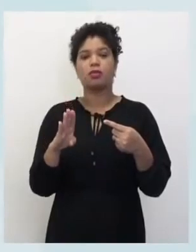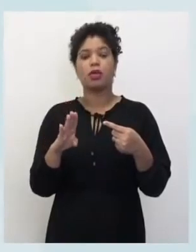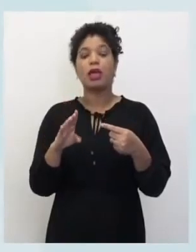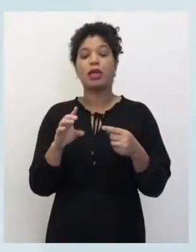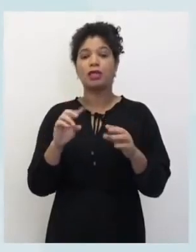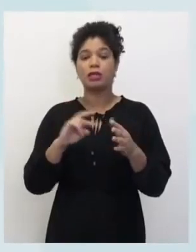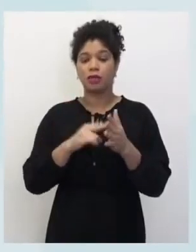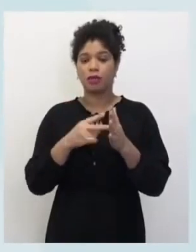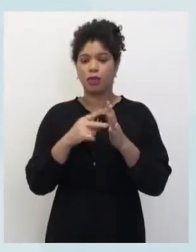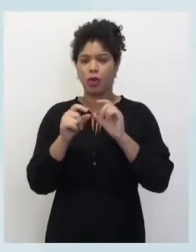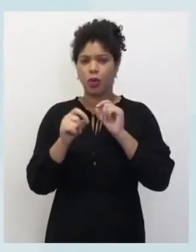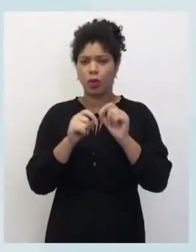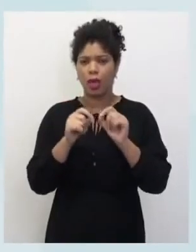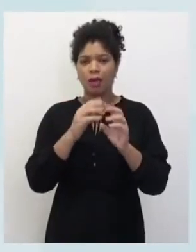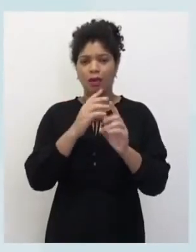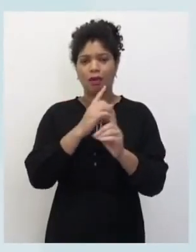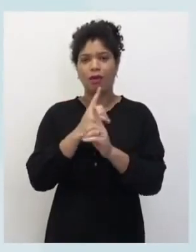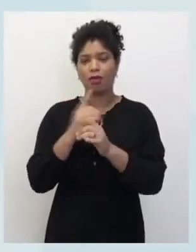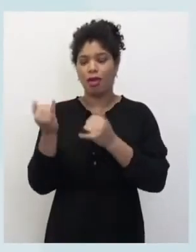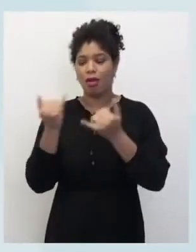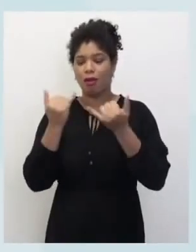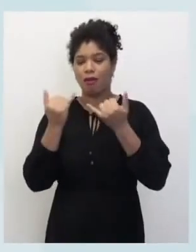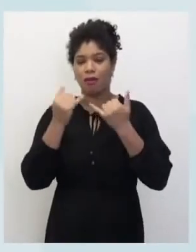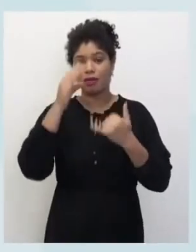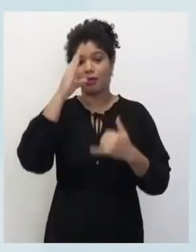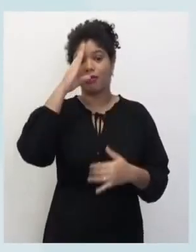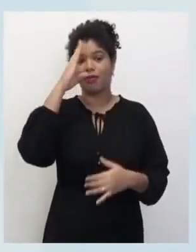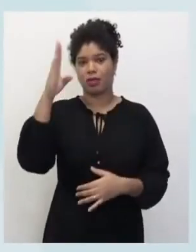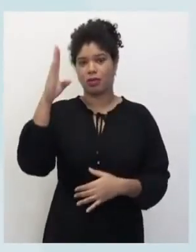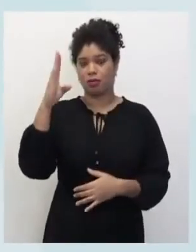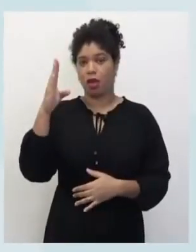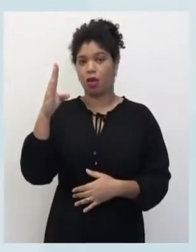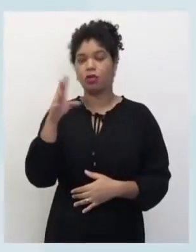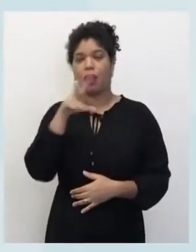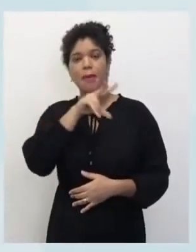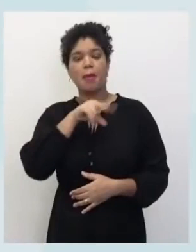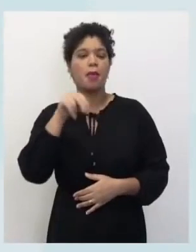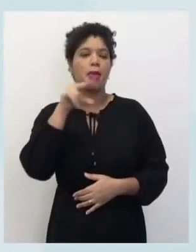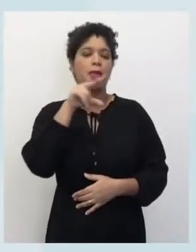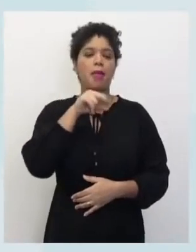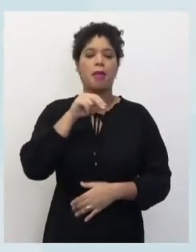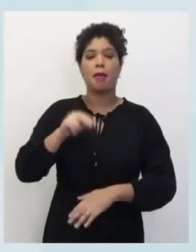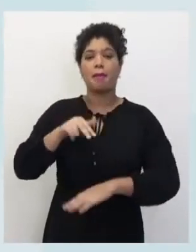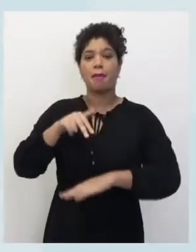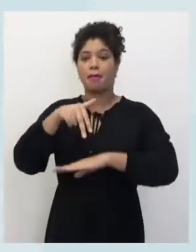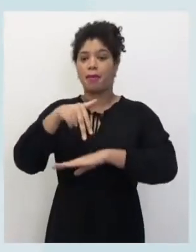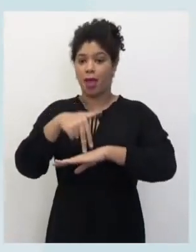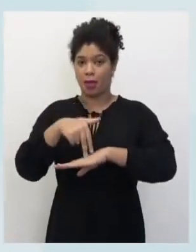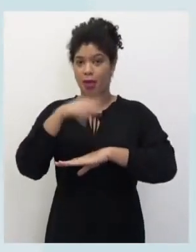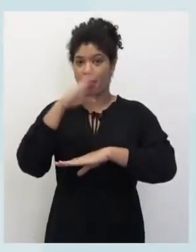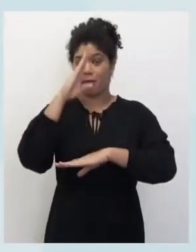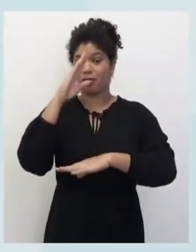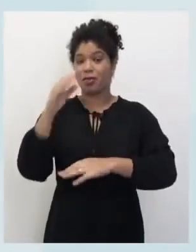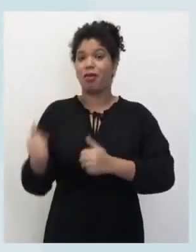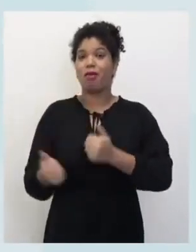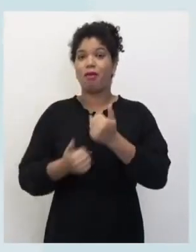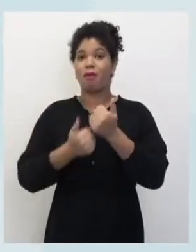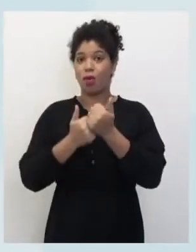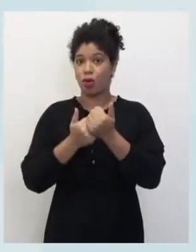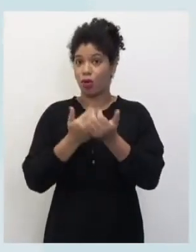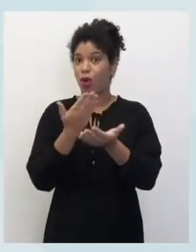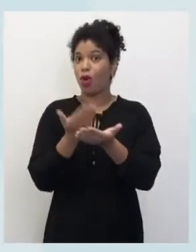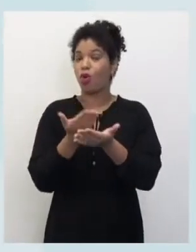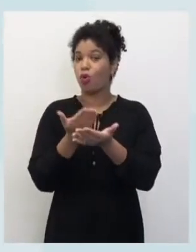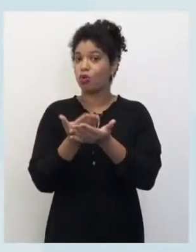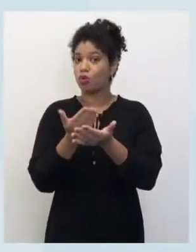identificar as informações principais de apresentações orais, tendo em vista o apoio ao estudo.